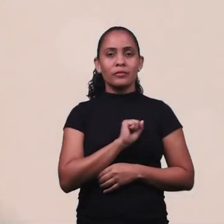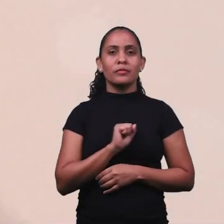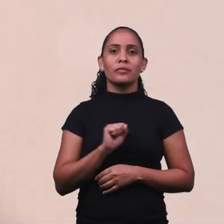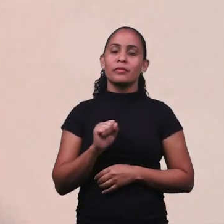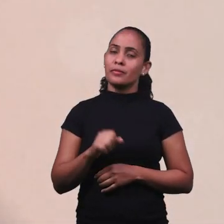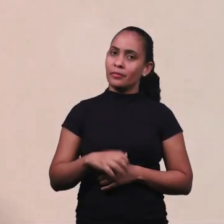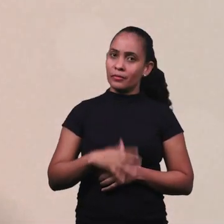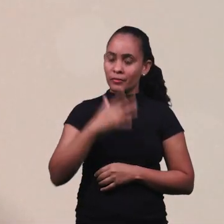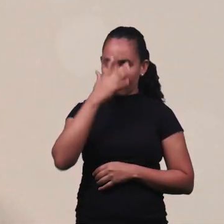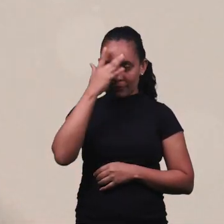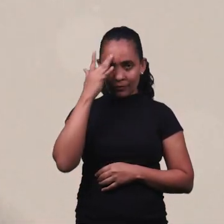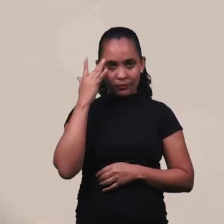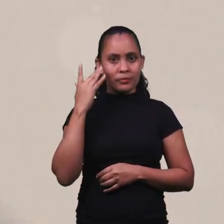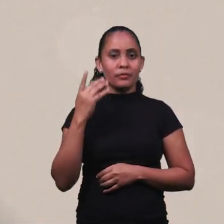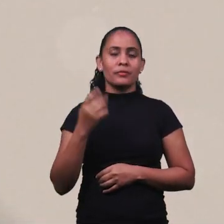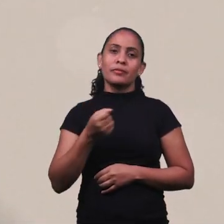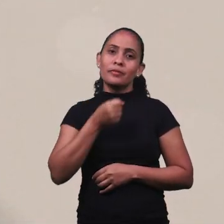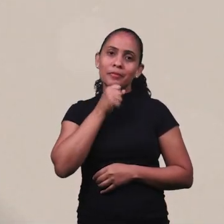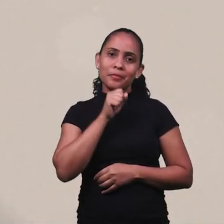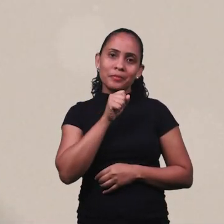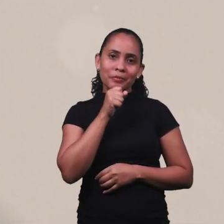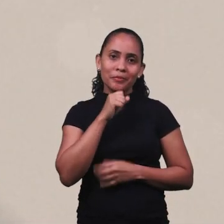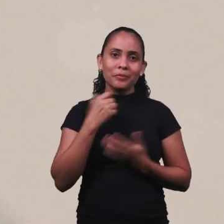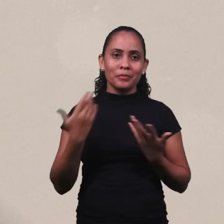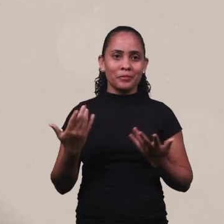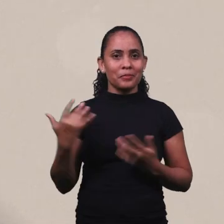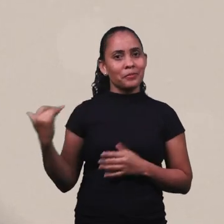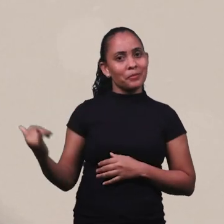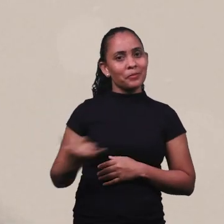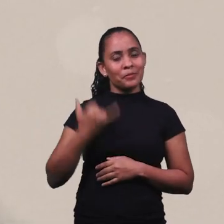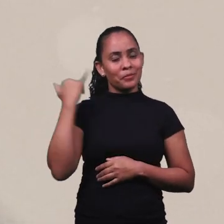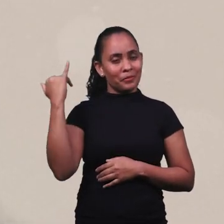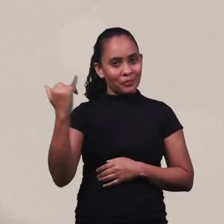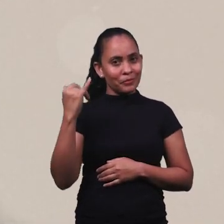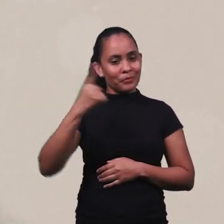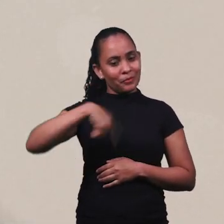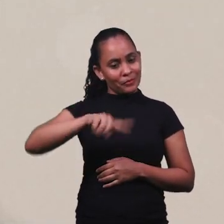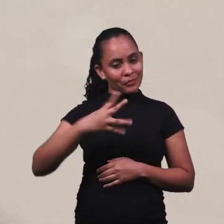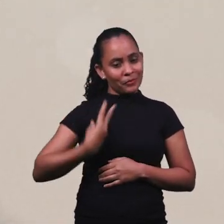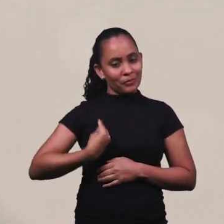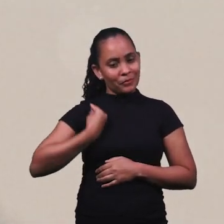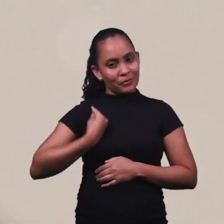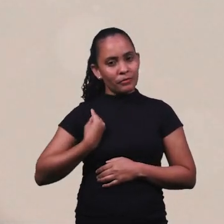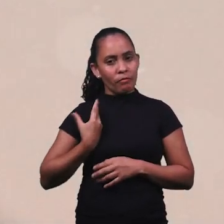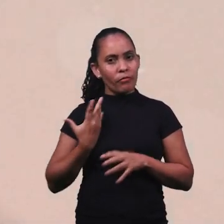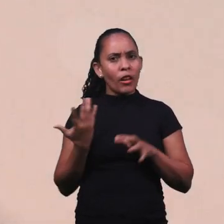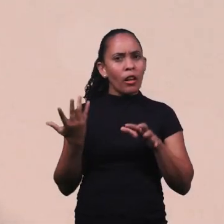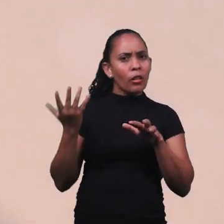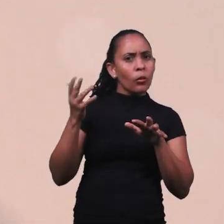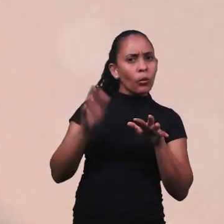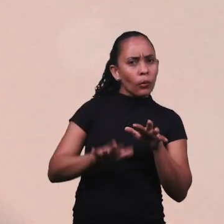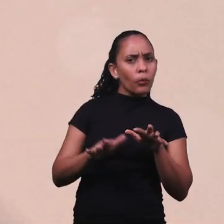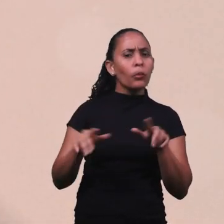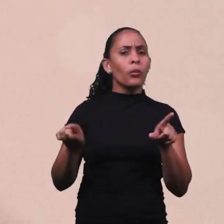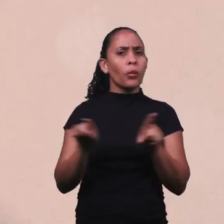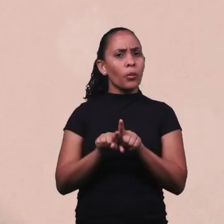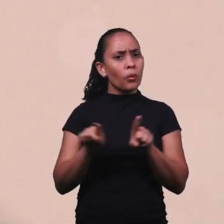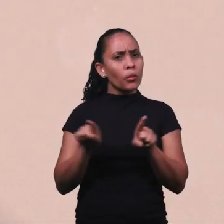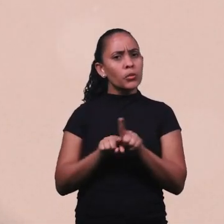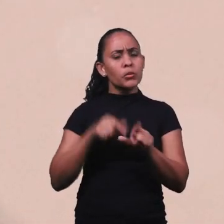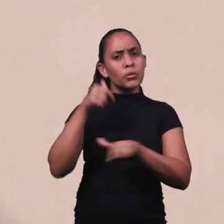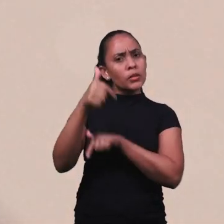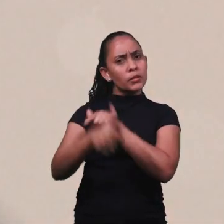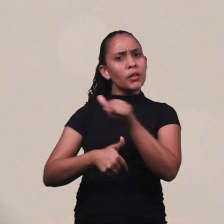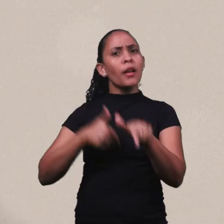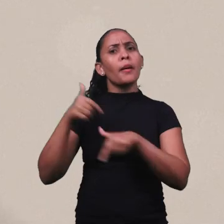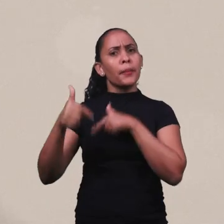os idosos. Nós não podemos esquecê-los da importância deles estarem inseridos nas atividades,